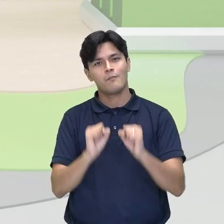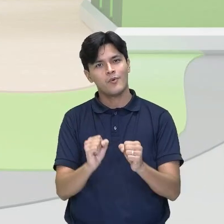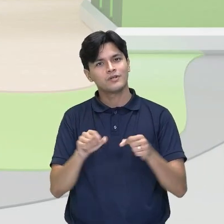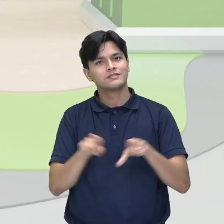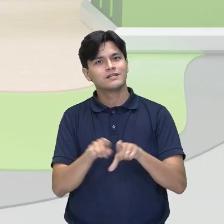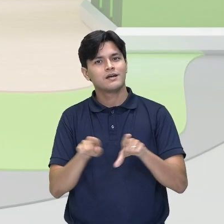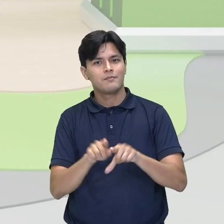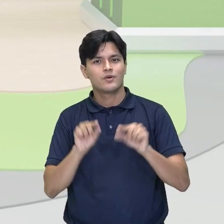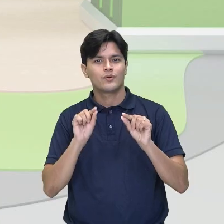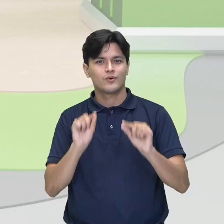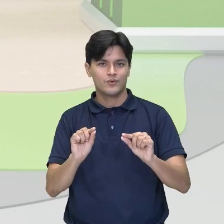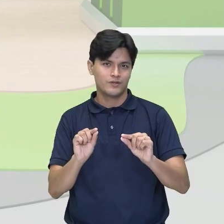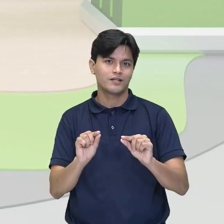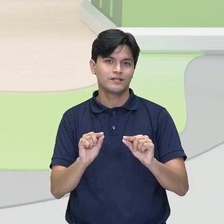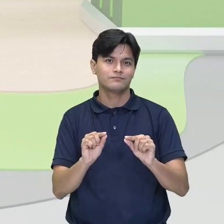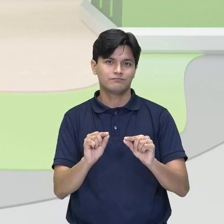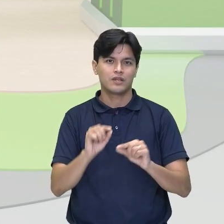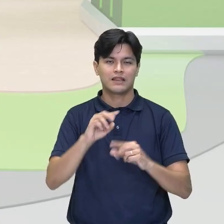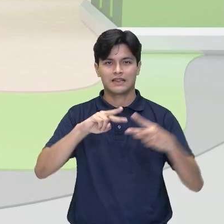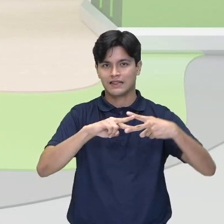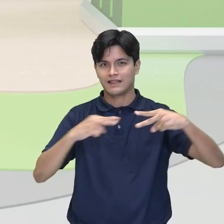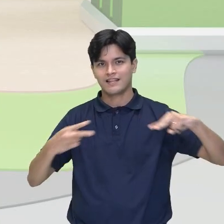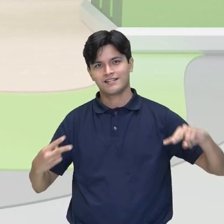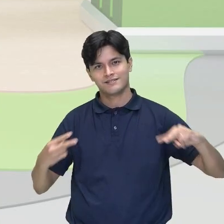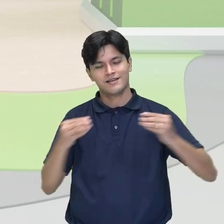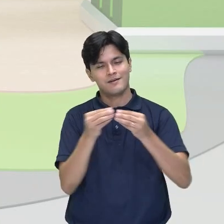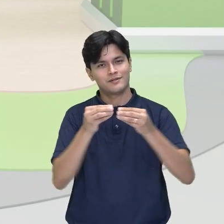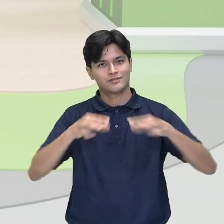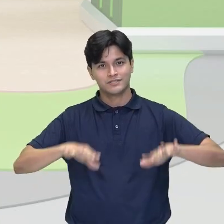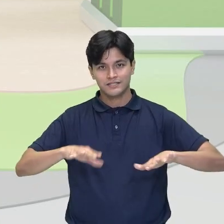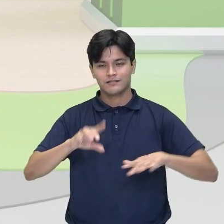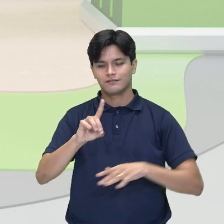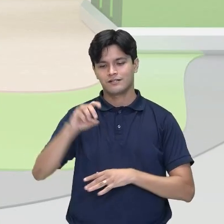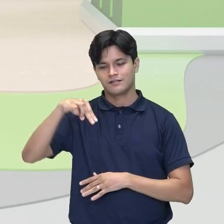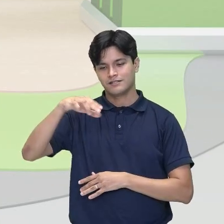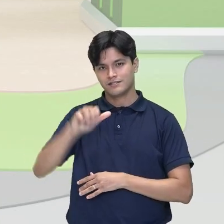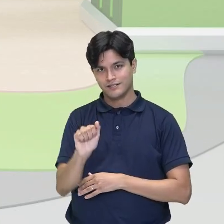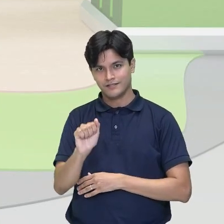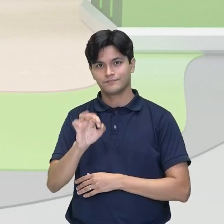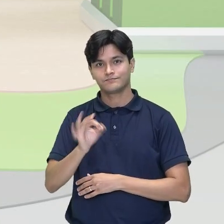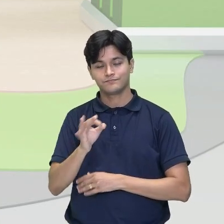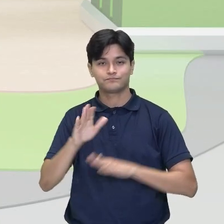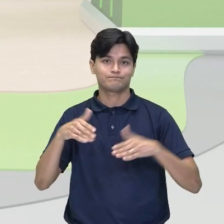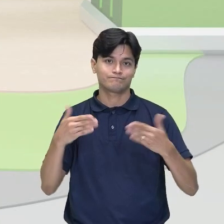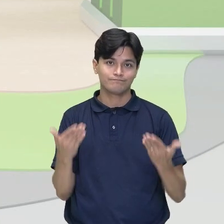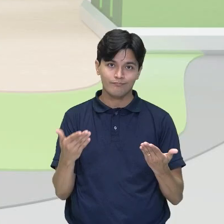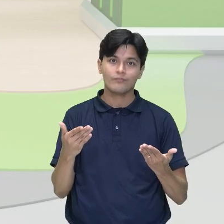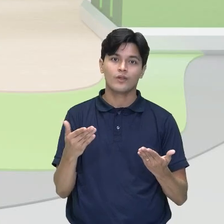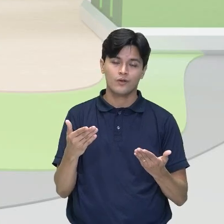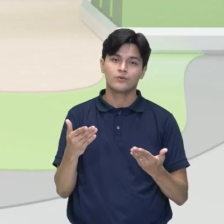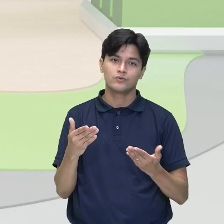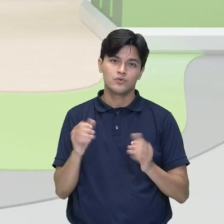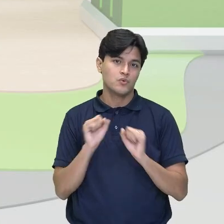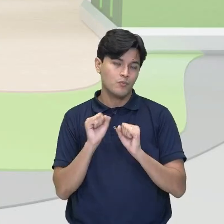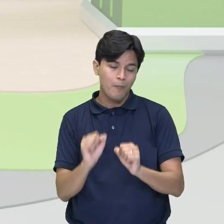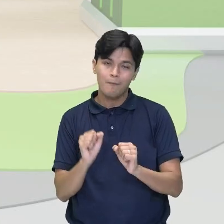atingir o DNA. E ali, ó, aumentar o risco de câncer de pele.